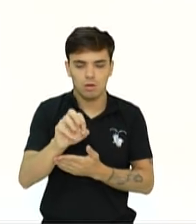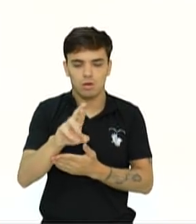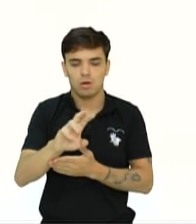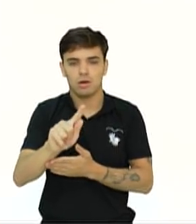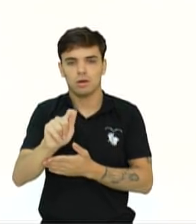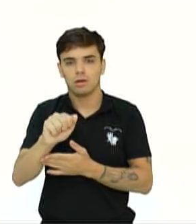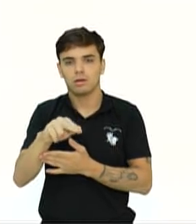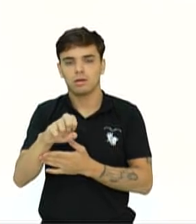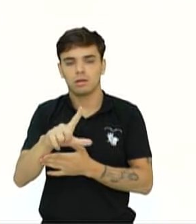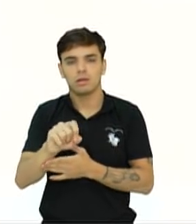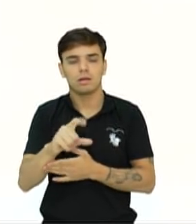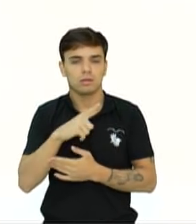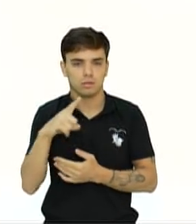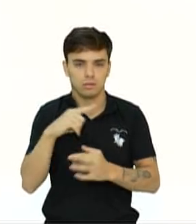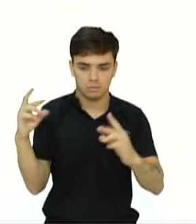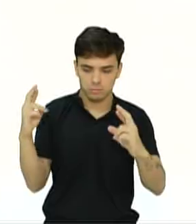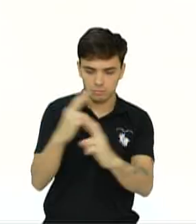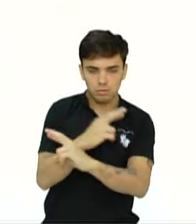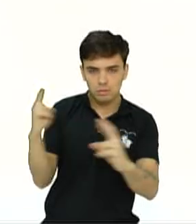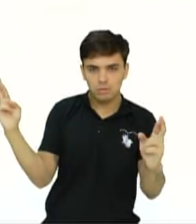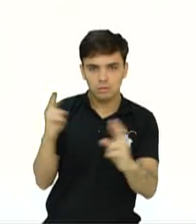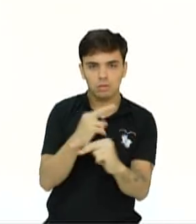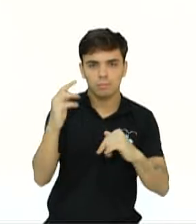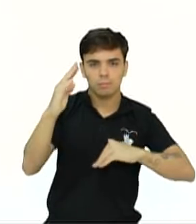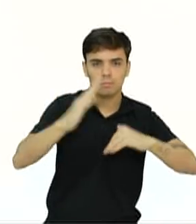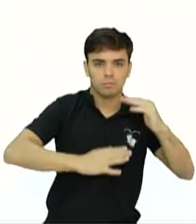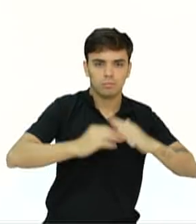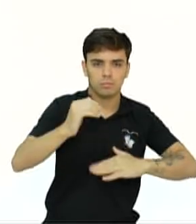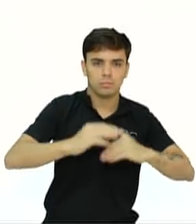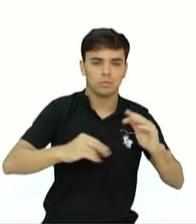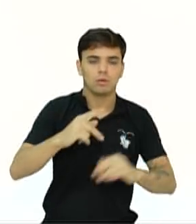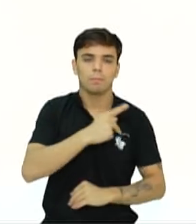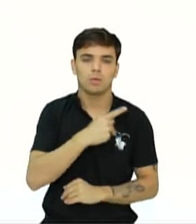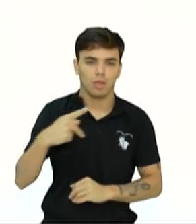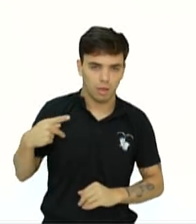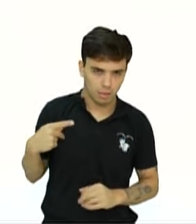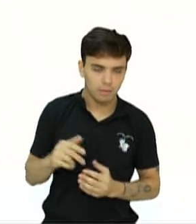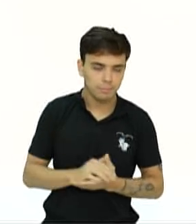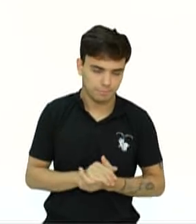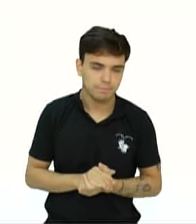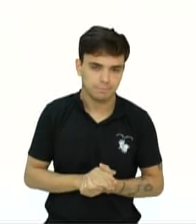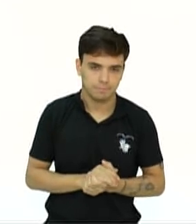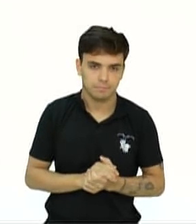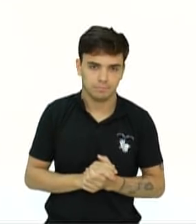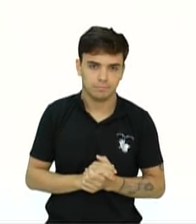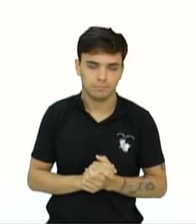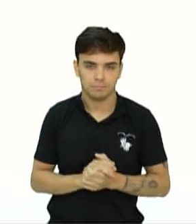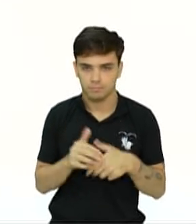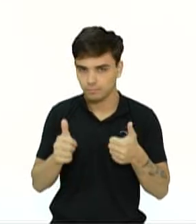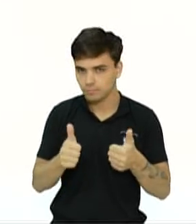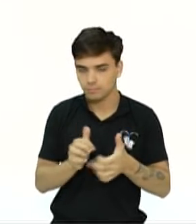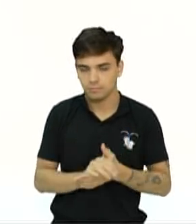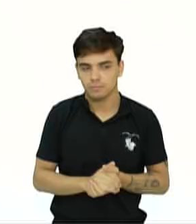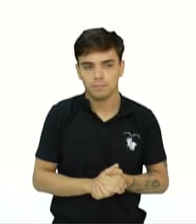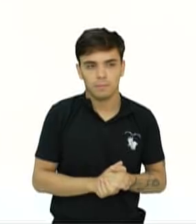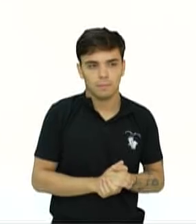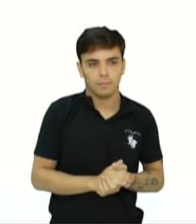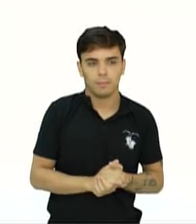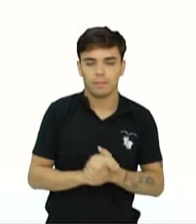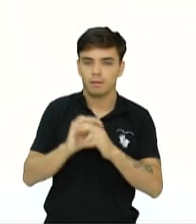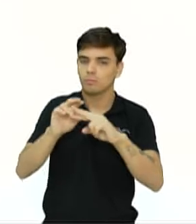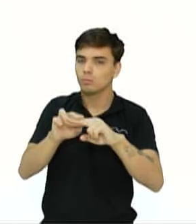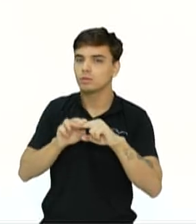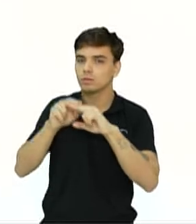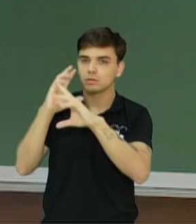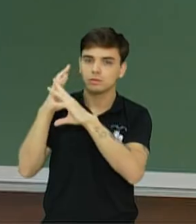está intimamente relacionada à produção de proteínas, à síntese de proteínas, beleza? Então, revisando um